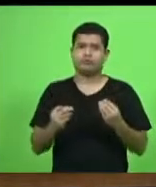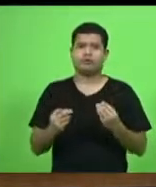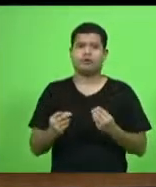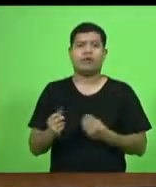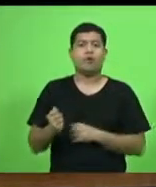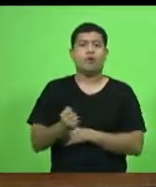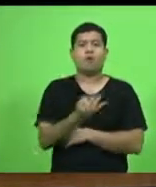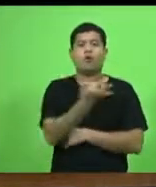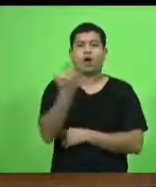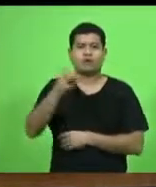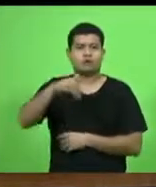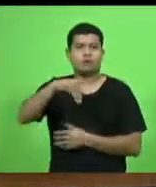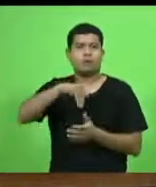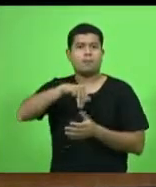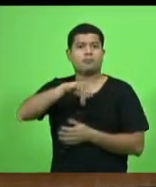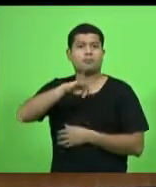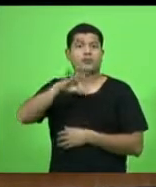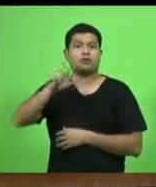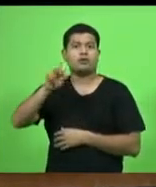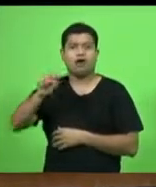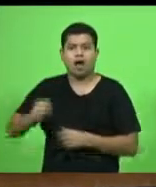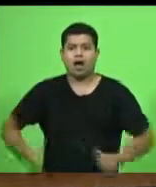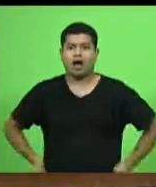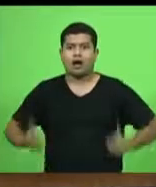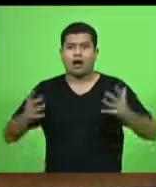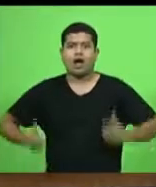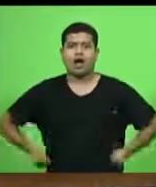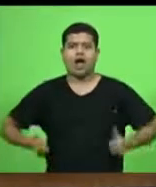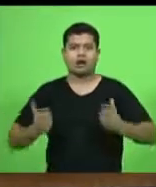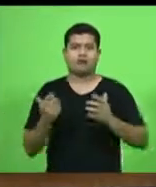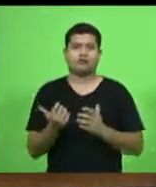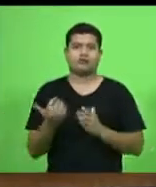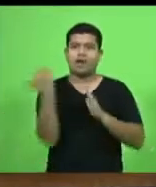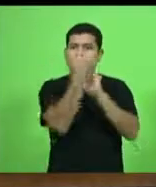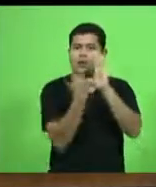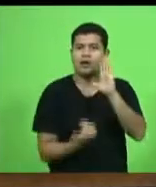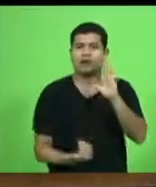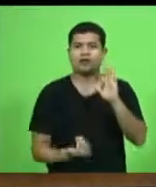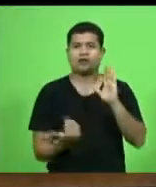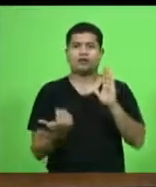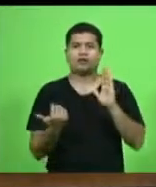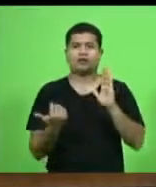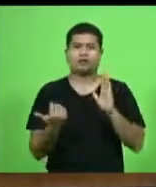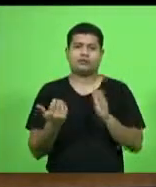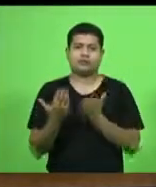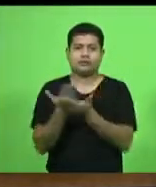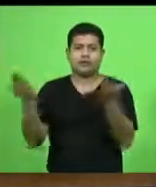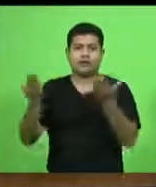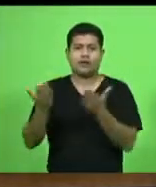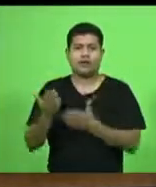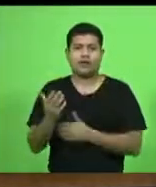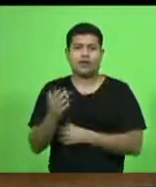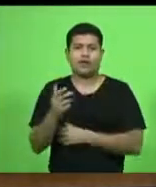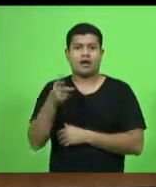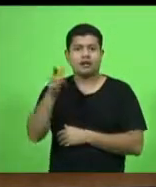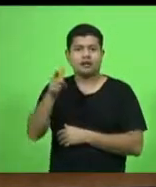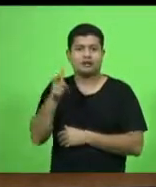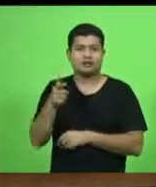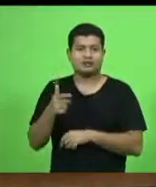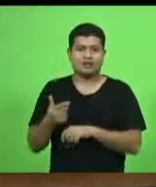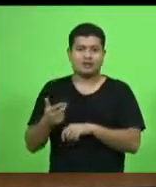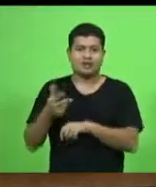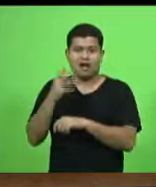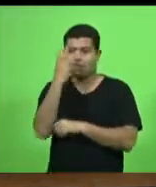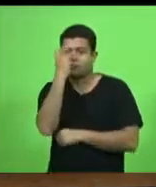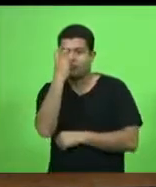estão sendo gastos aí em programa, em negocinho, 12, 12 videozinhos por milhões. Ah, vamos dar uma